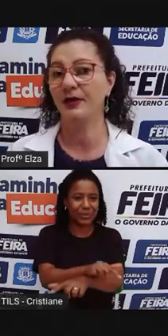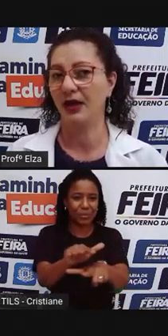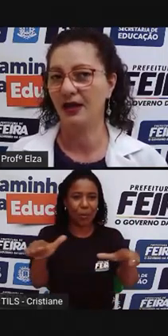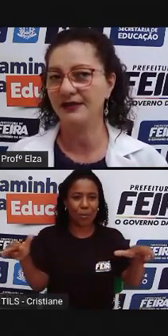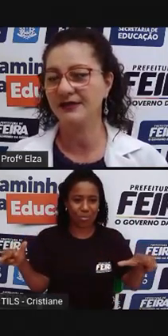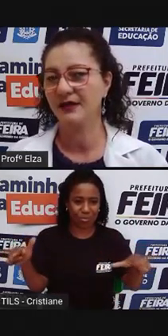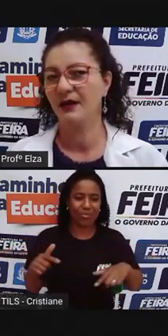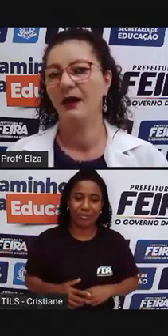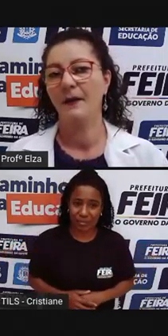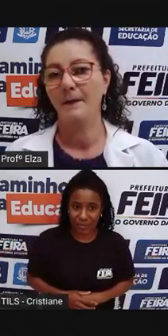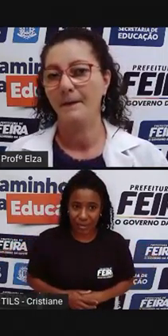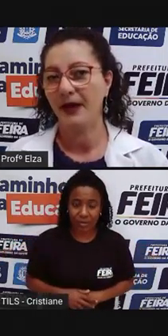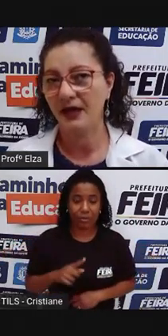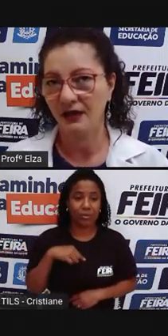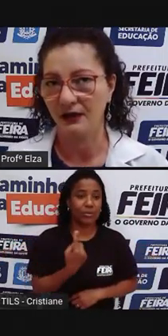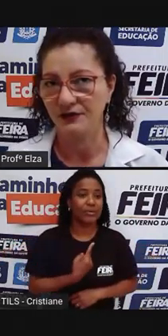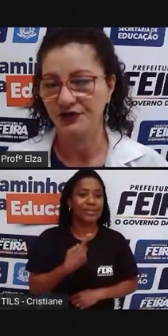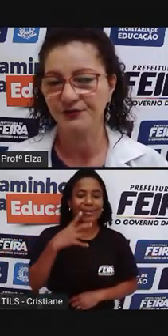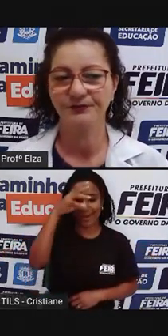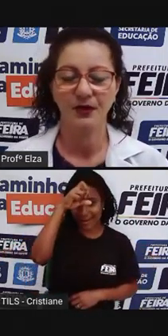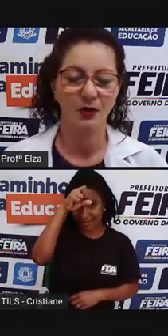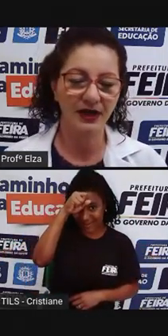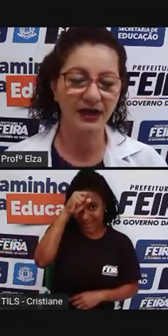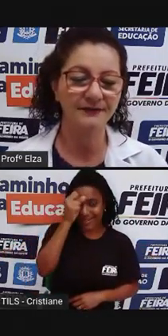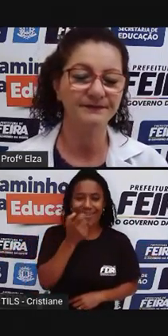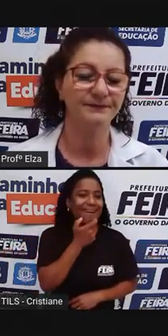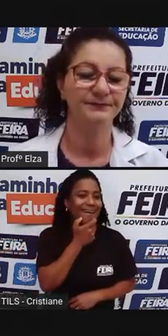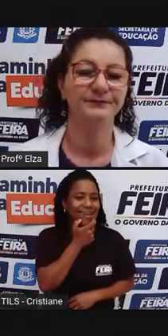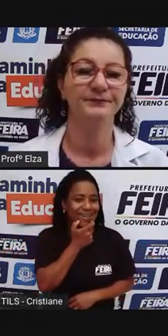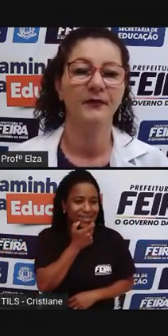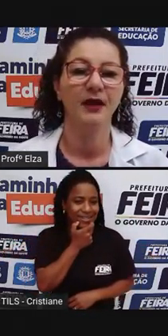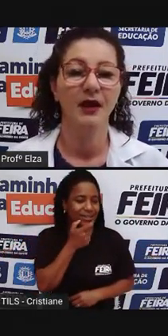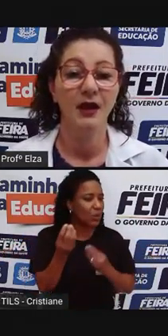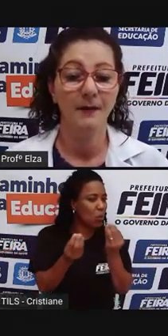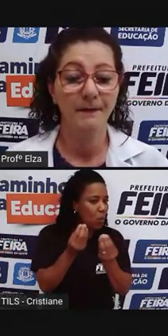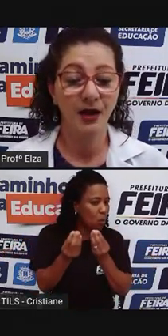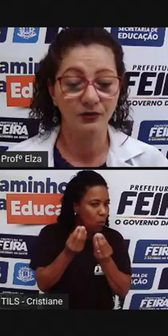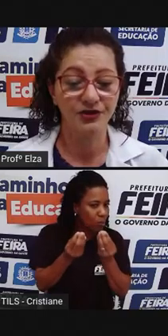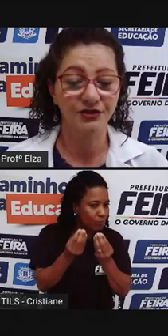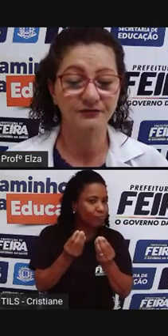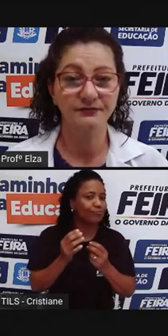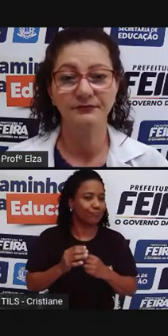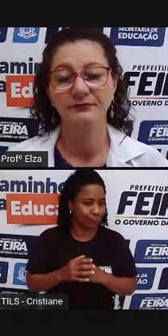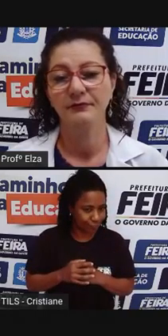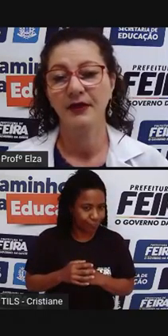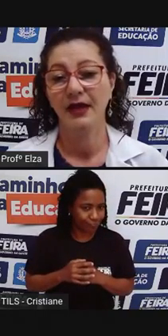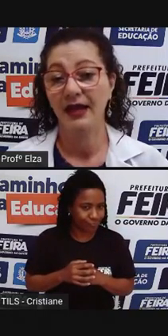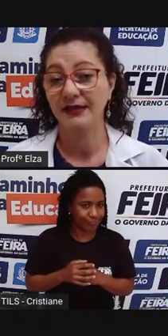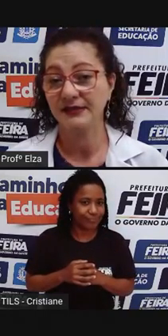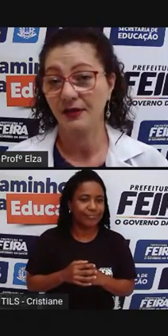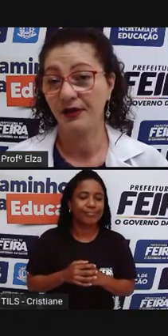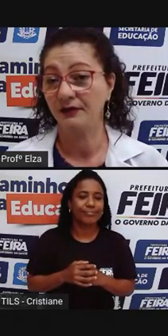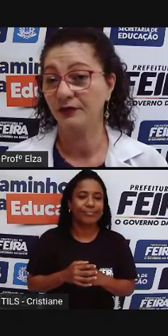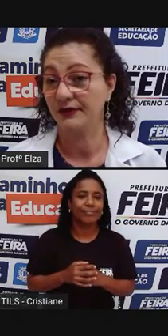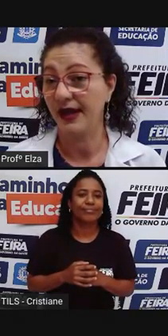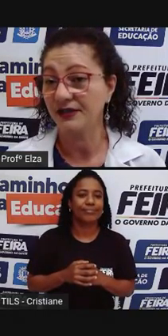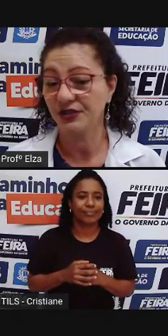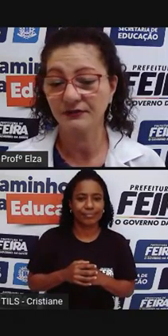sobre eles em inglês, ok? Pollution is